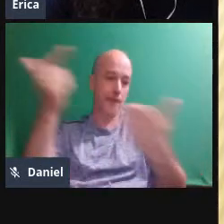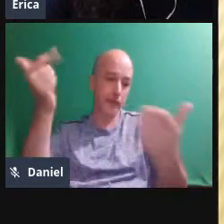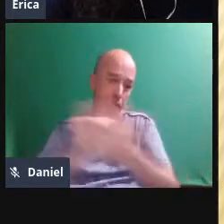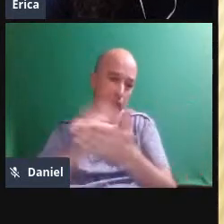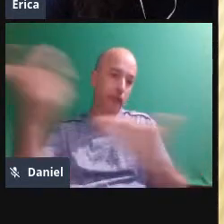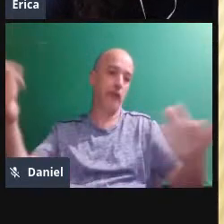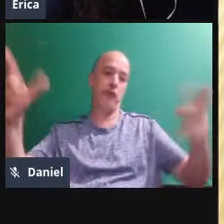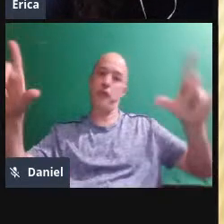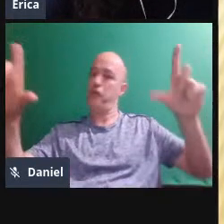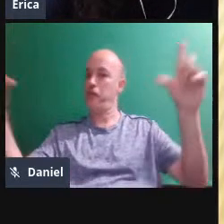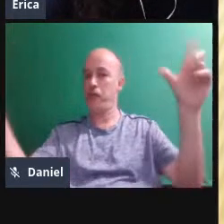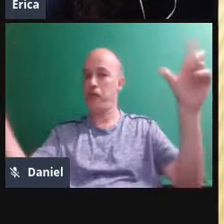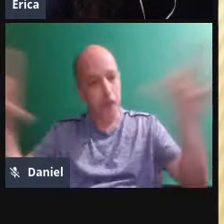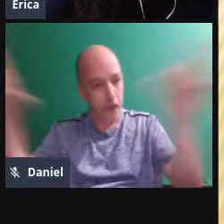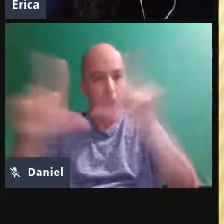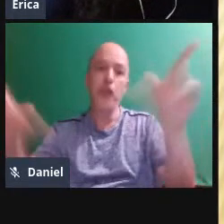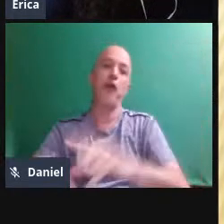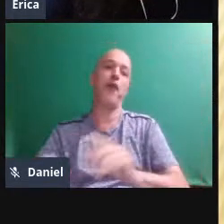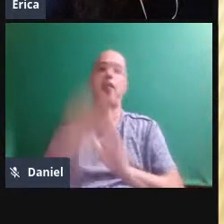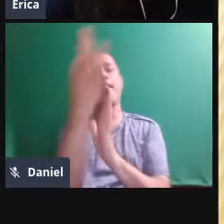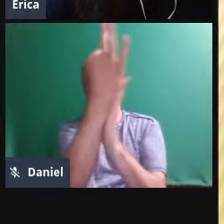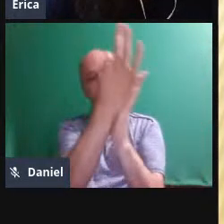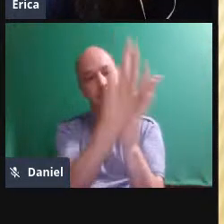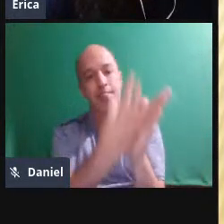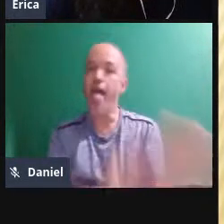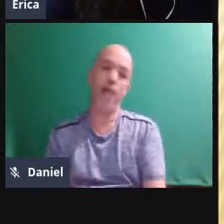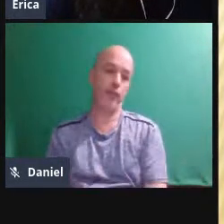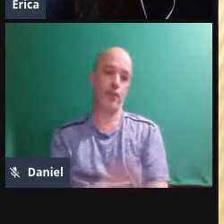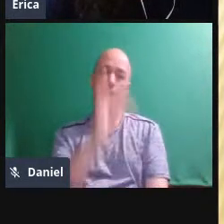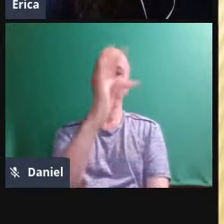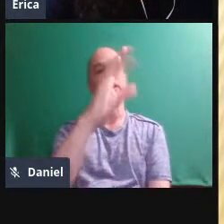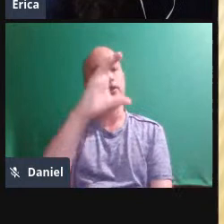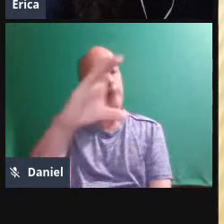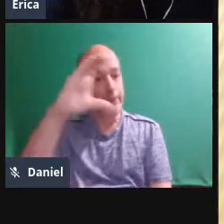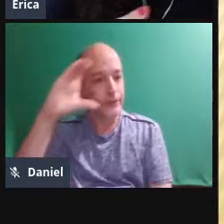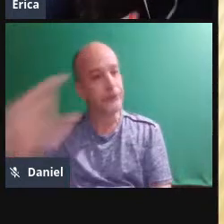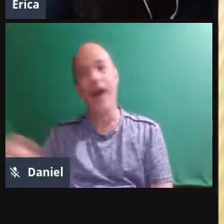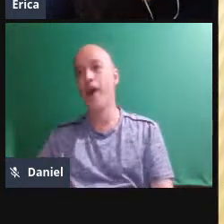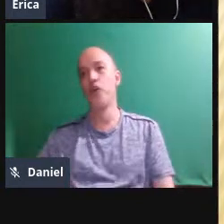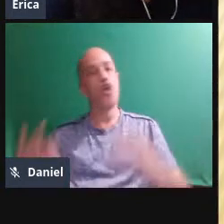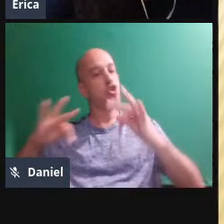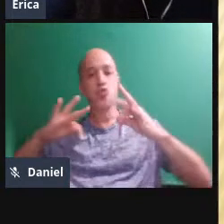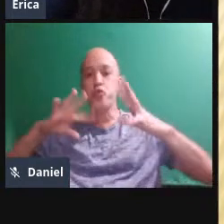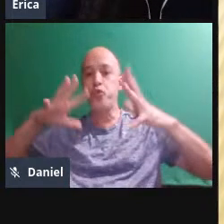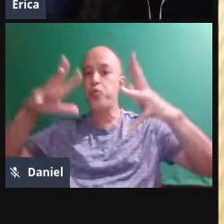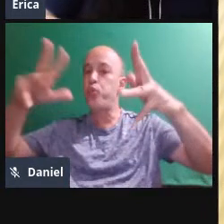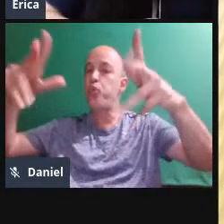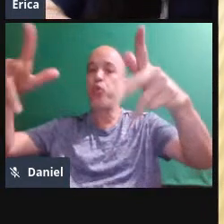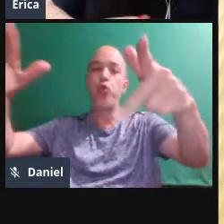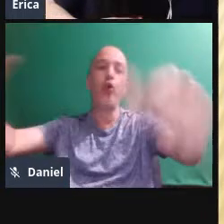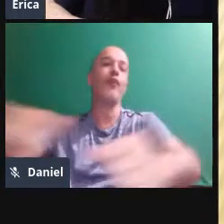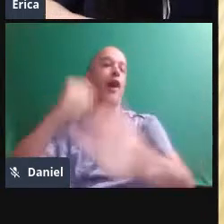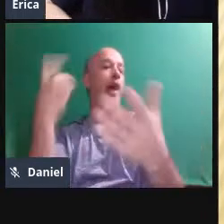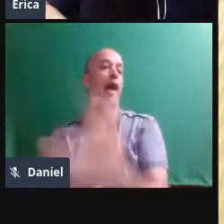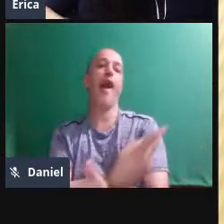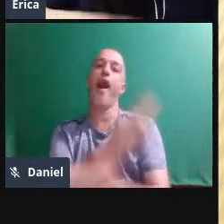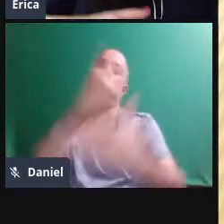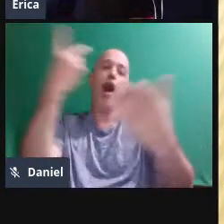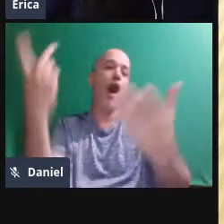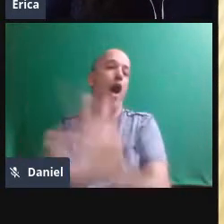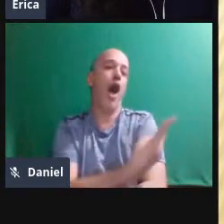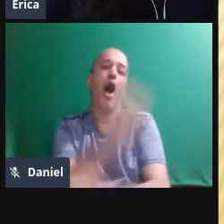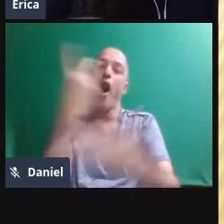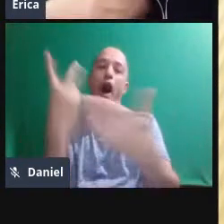A maioria dos jornais, os textos que a gente vê, alguns